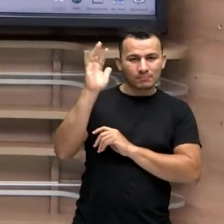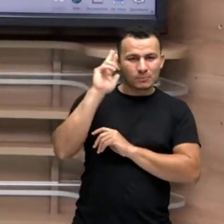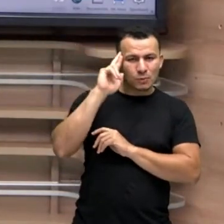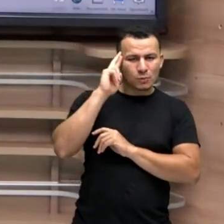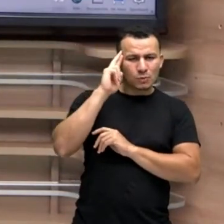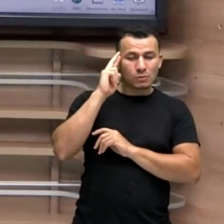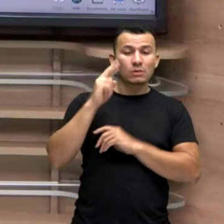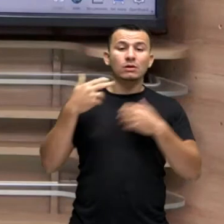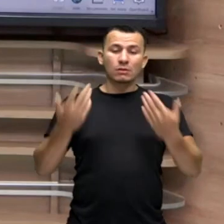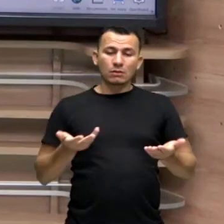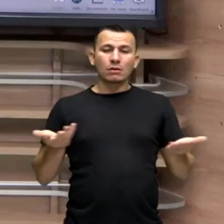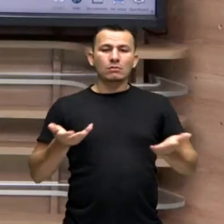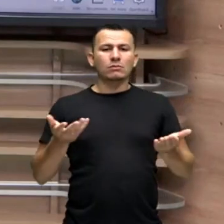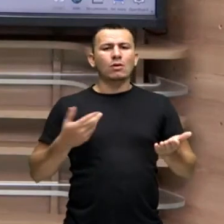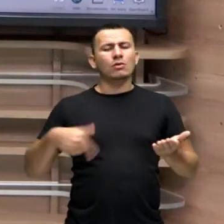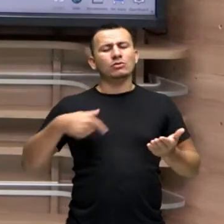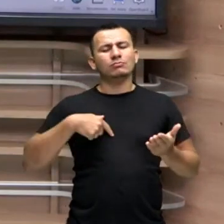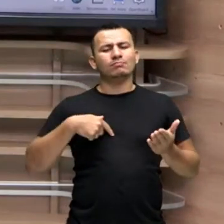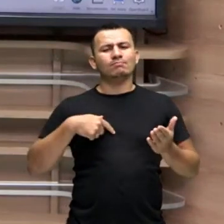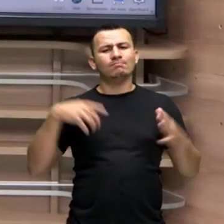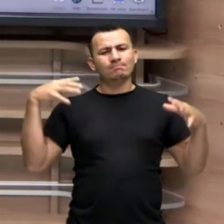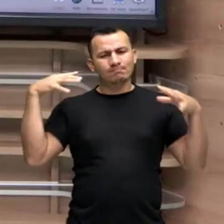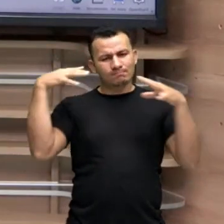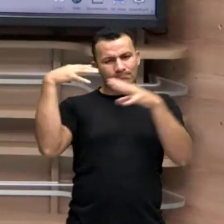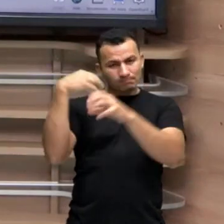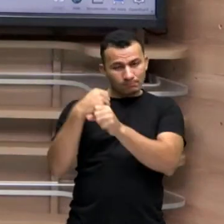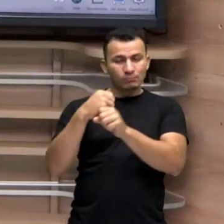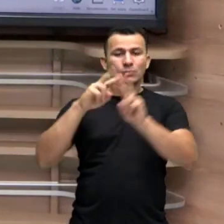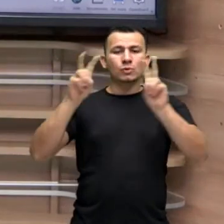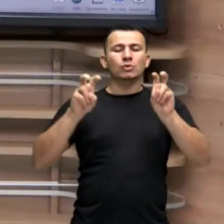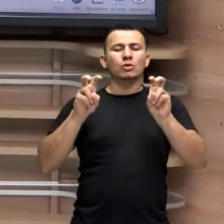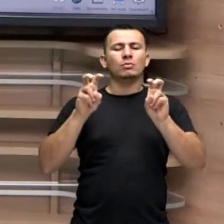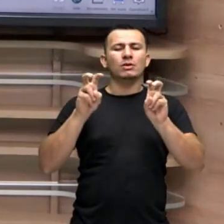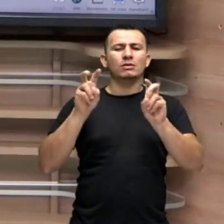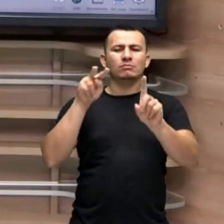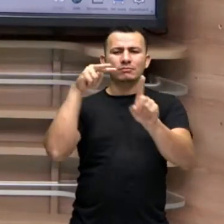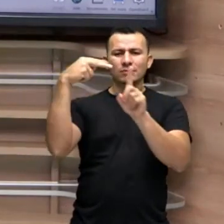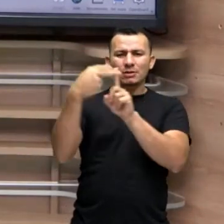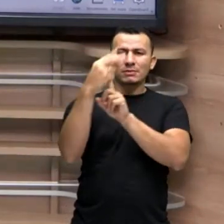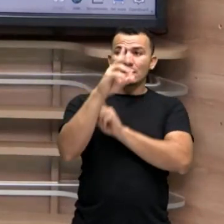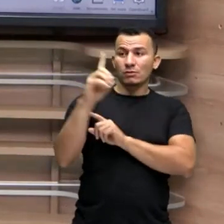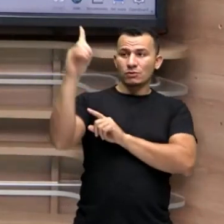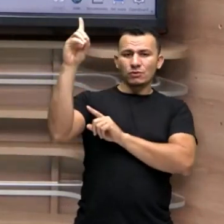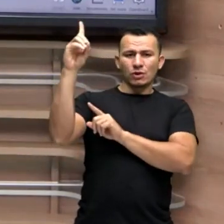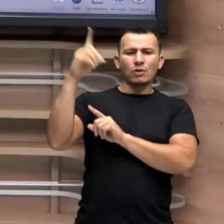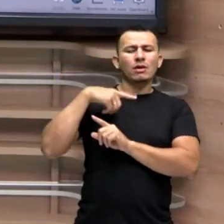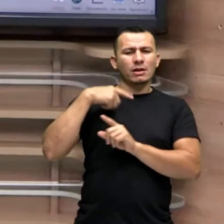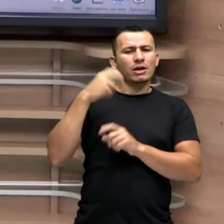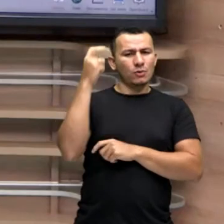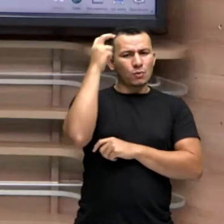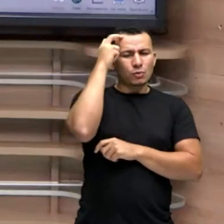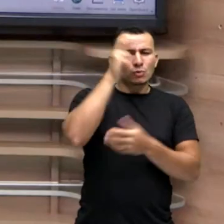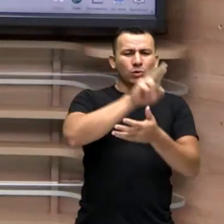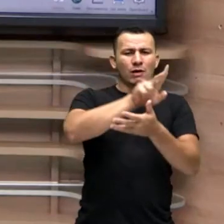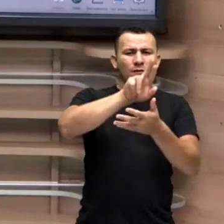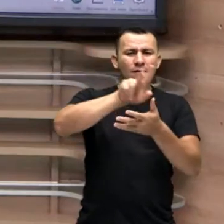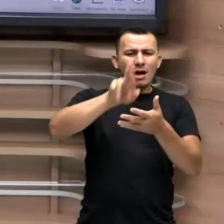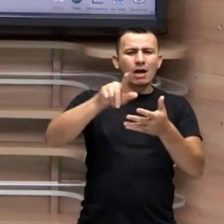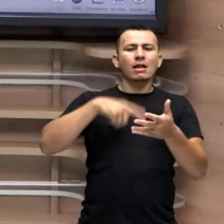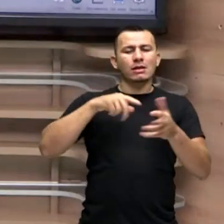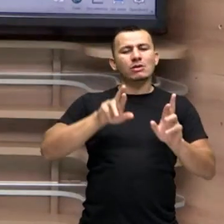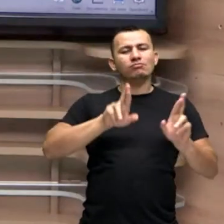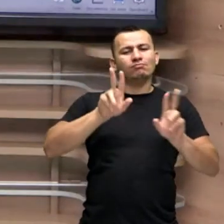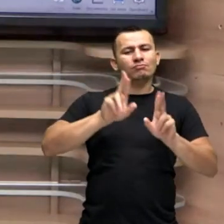fizemos uma grande panorâmica Acerca das concepções de Deus né em várias visões culturais várias religiões